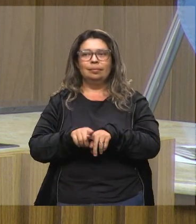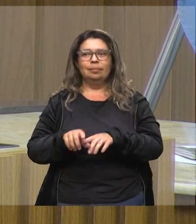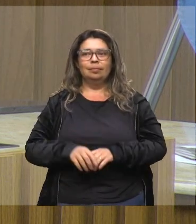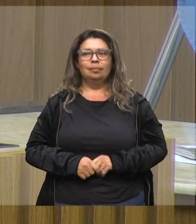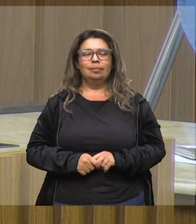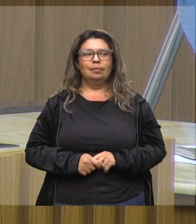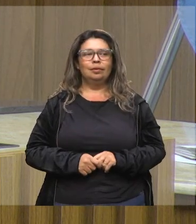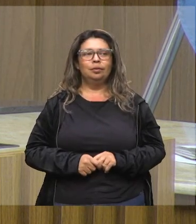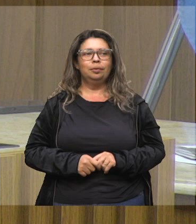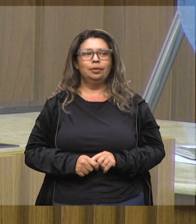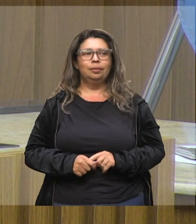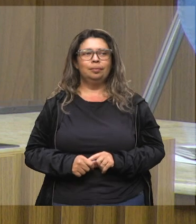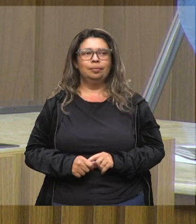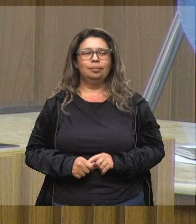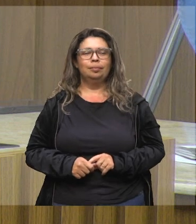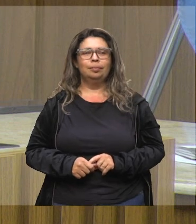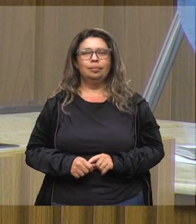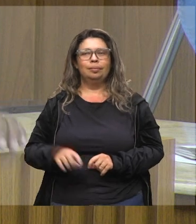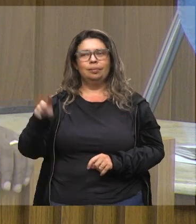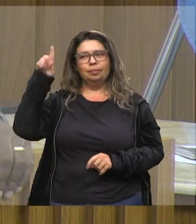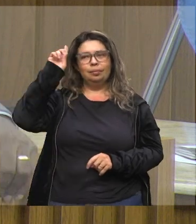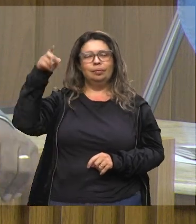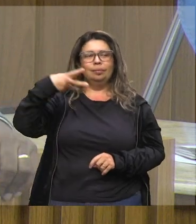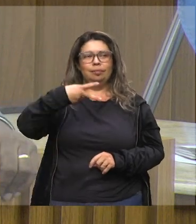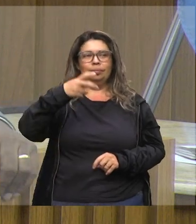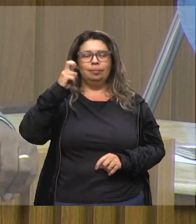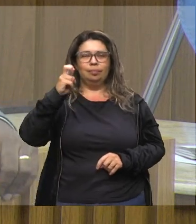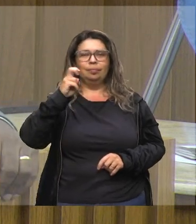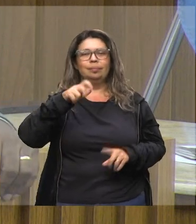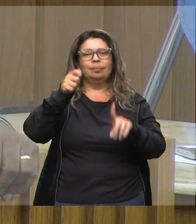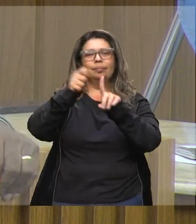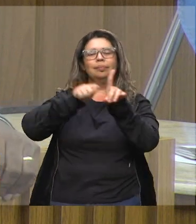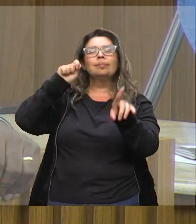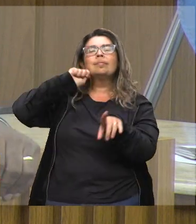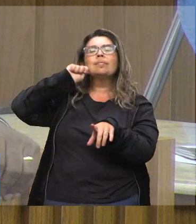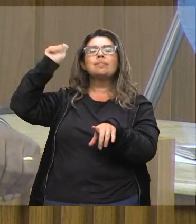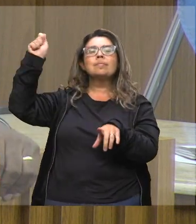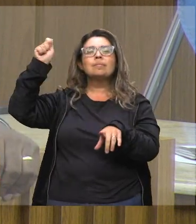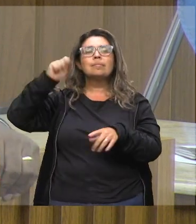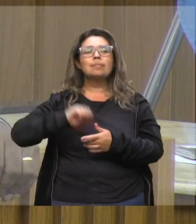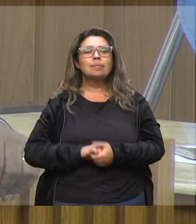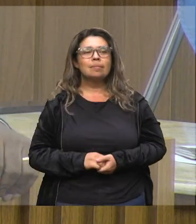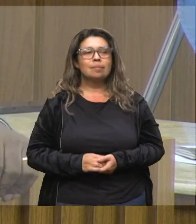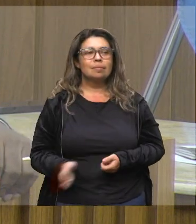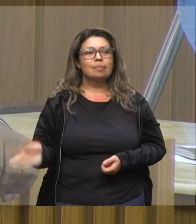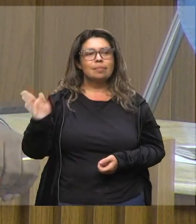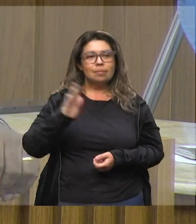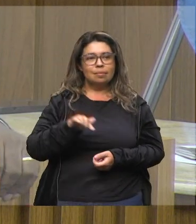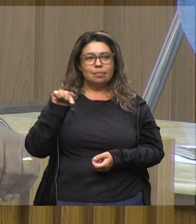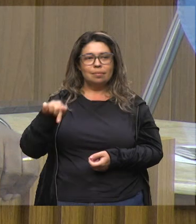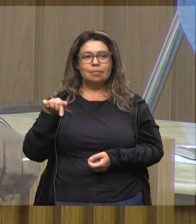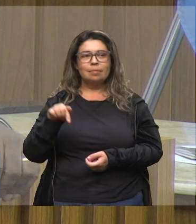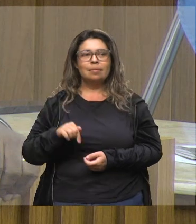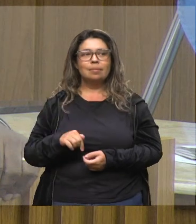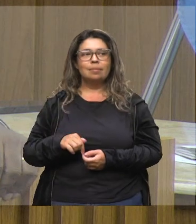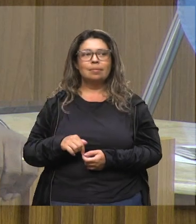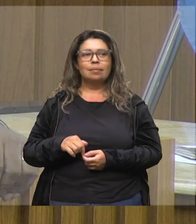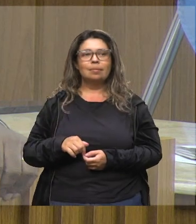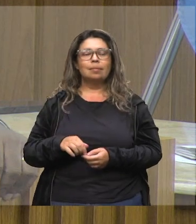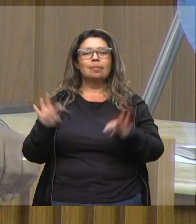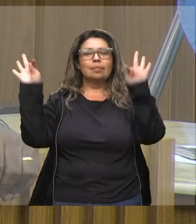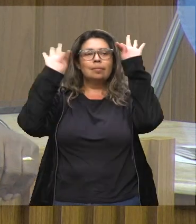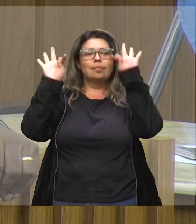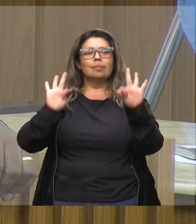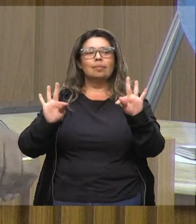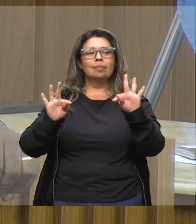na terça-feira, no dia 25 de abril, nós trouxemos o gestor de tecnologia, o Adriano